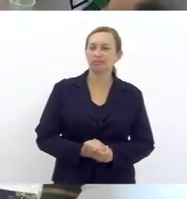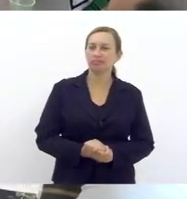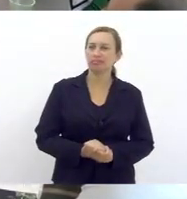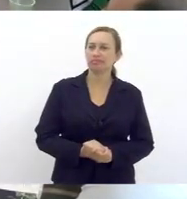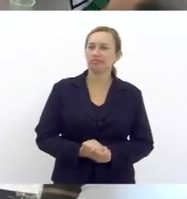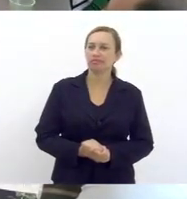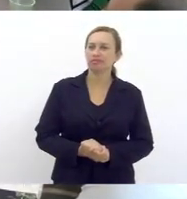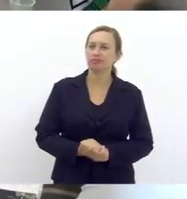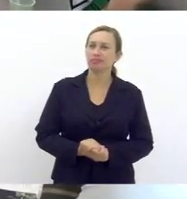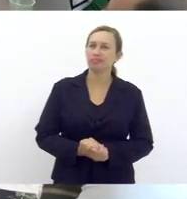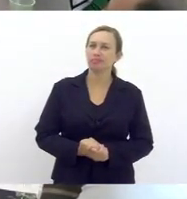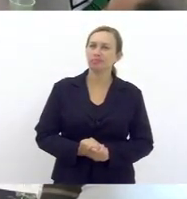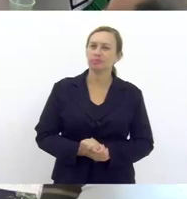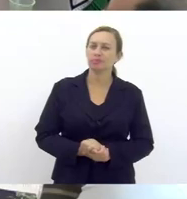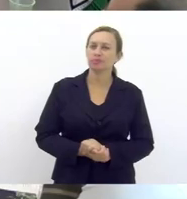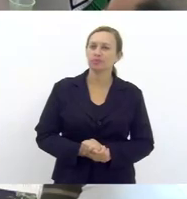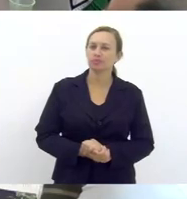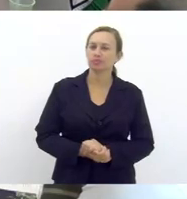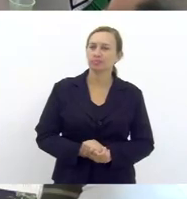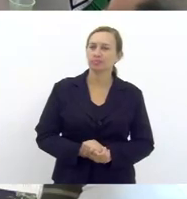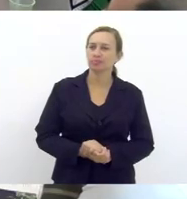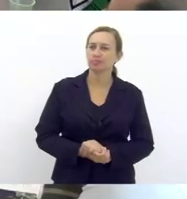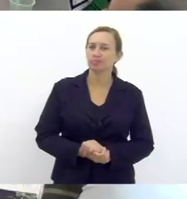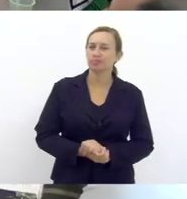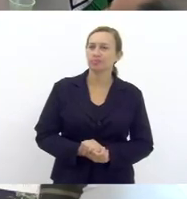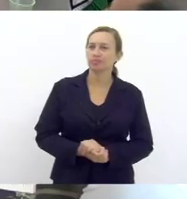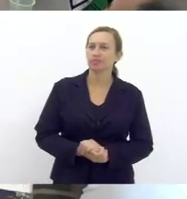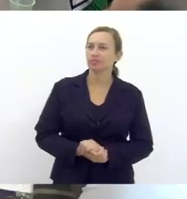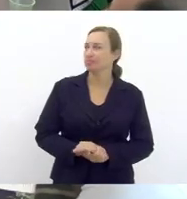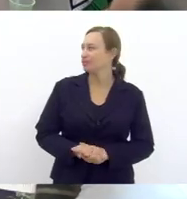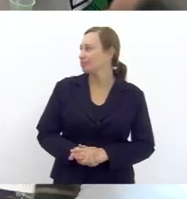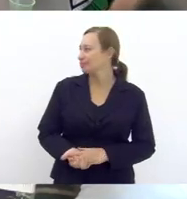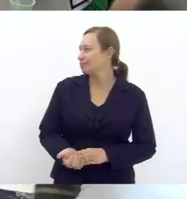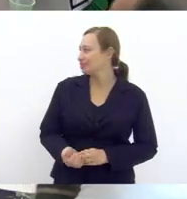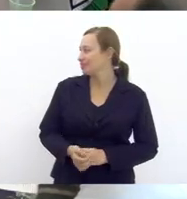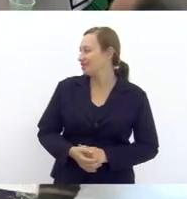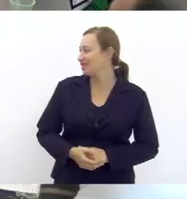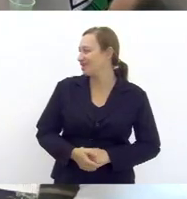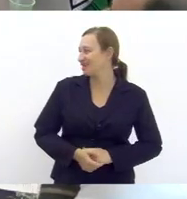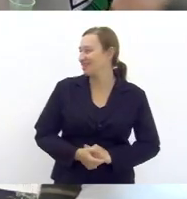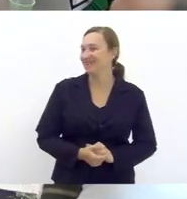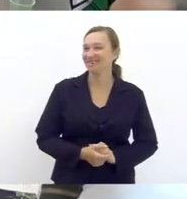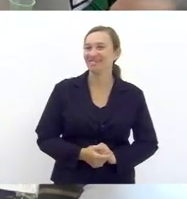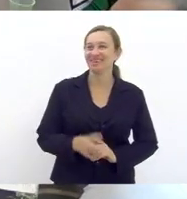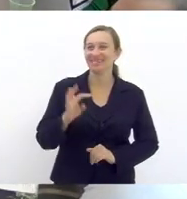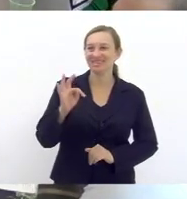isto aqui Bom vamos lá então Oi